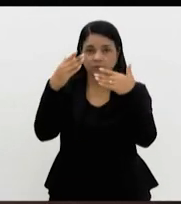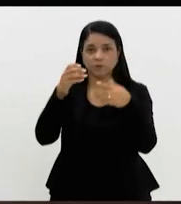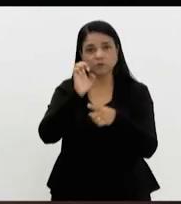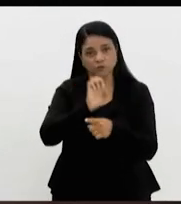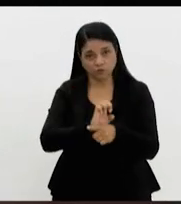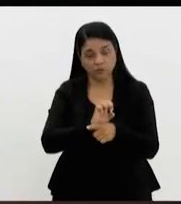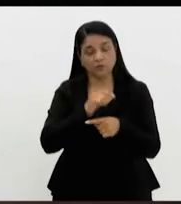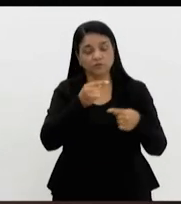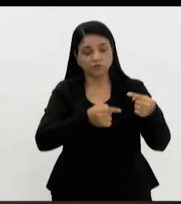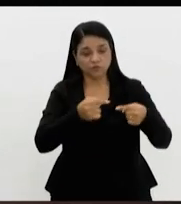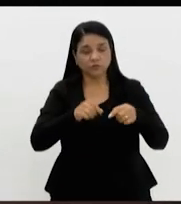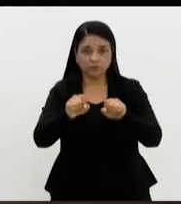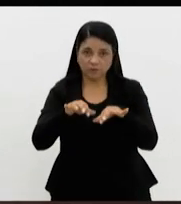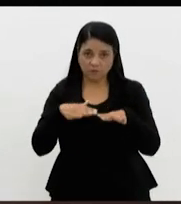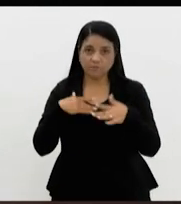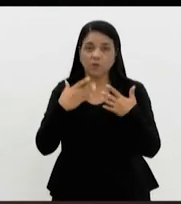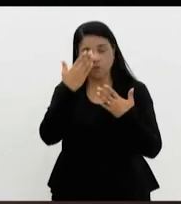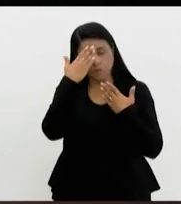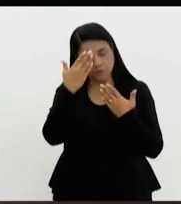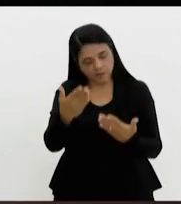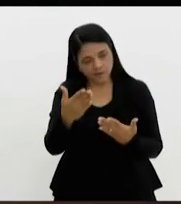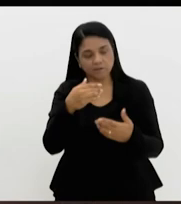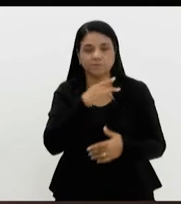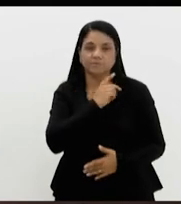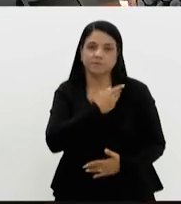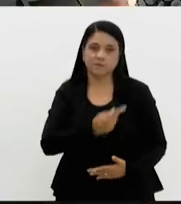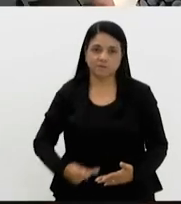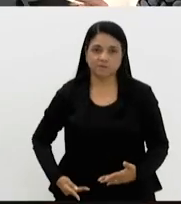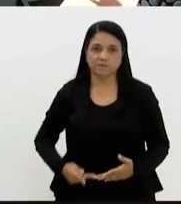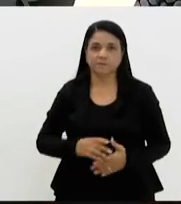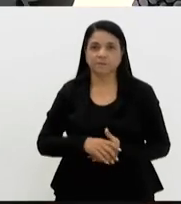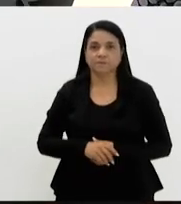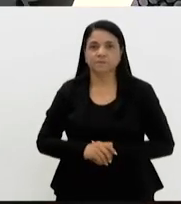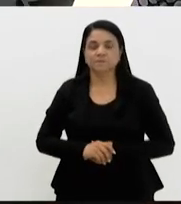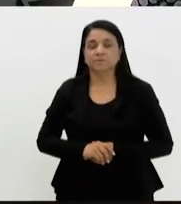Eram essas as minhas pontuações. Obrigada, presidenta.